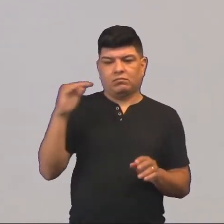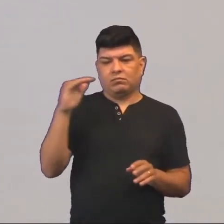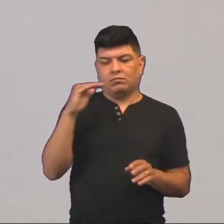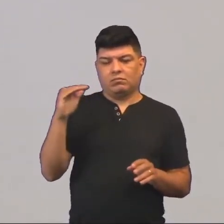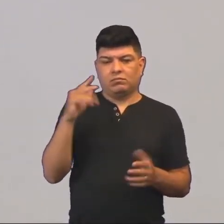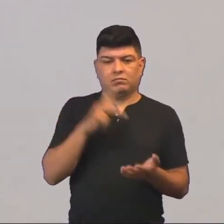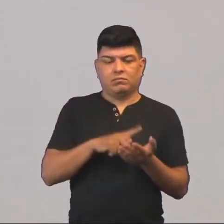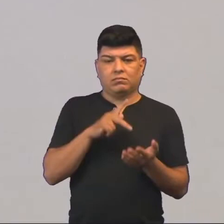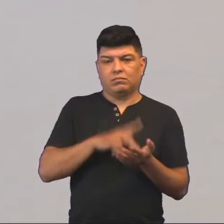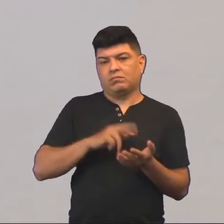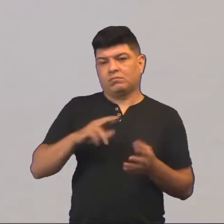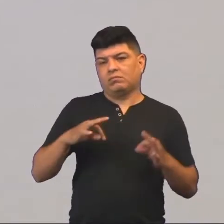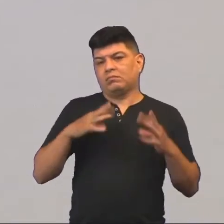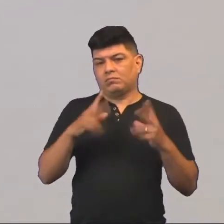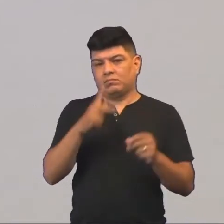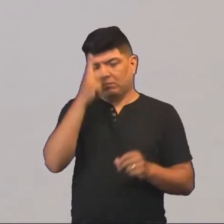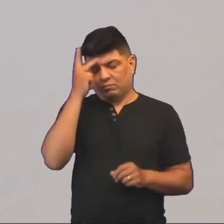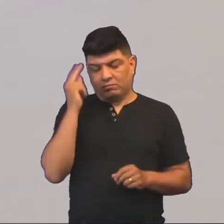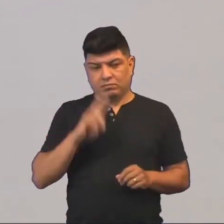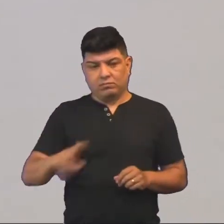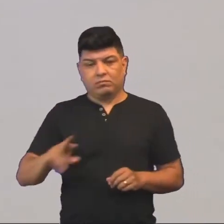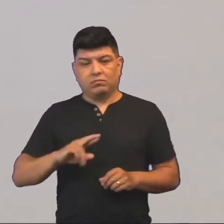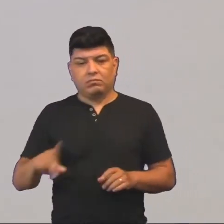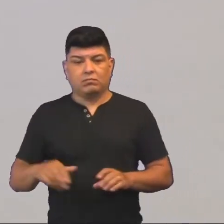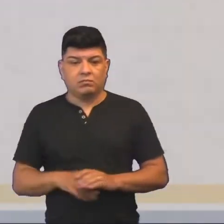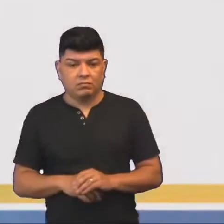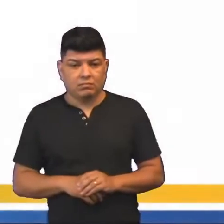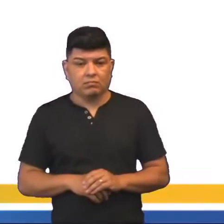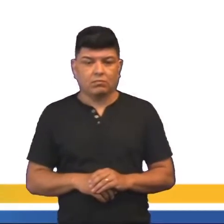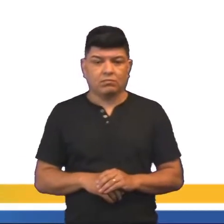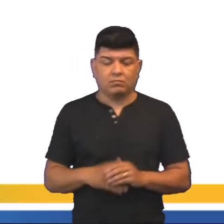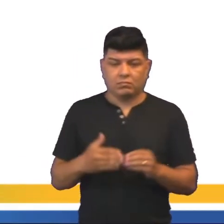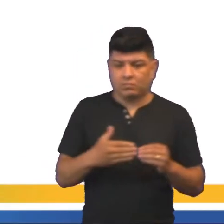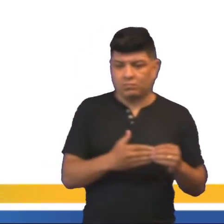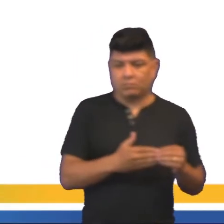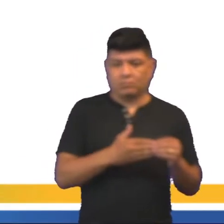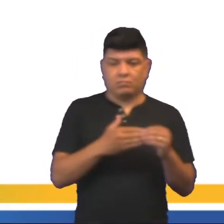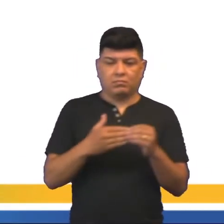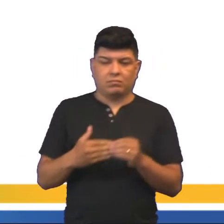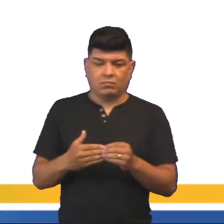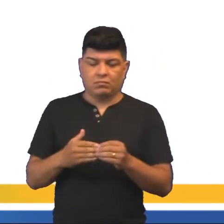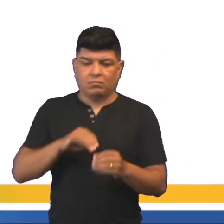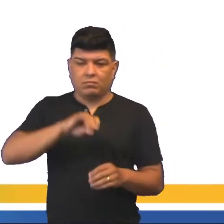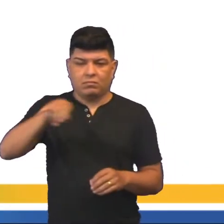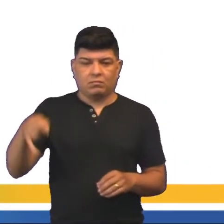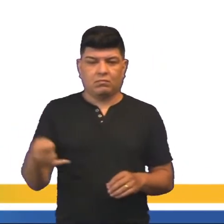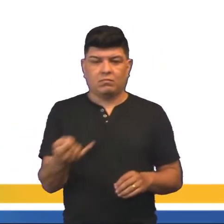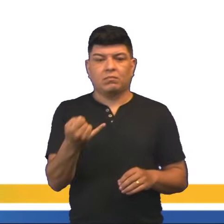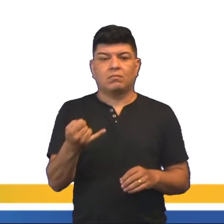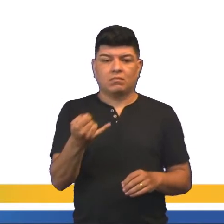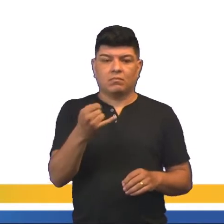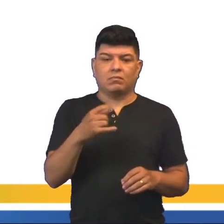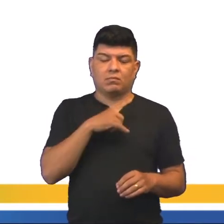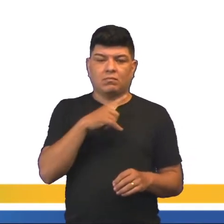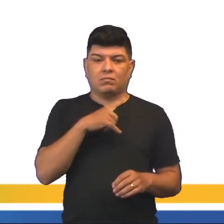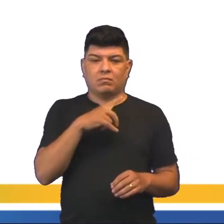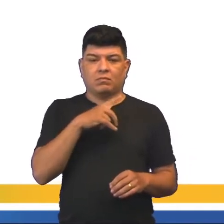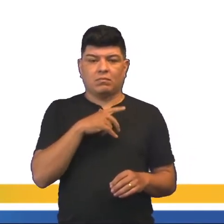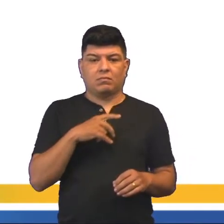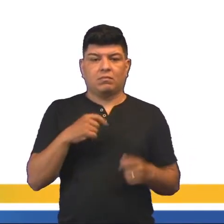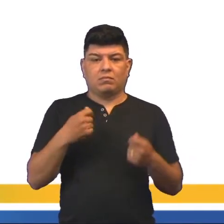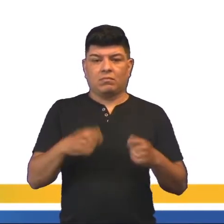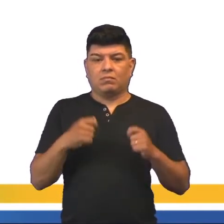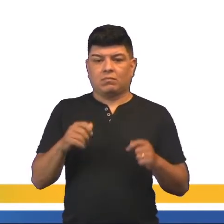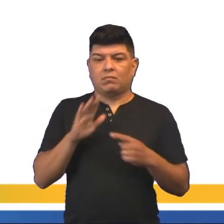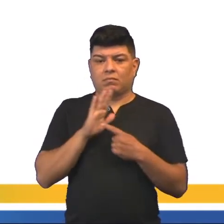é uma realidade para todas as pessoas. E aí vale a gente trazer que o aproveitamento das fontes renováveis ele tem que